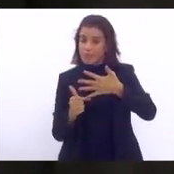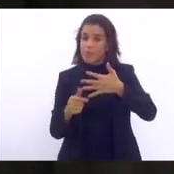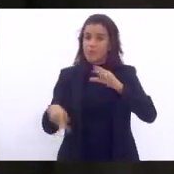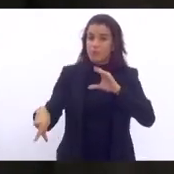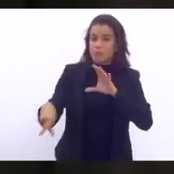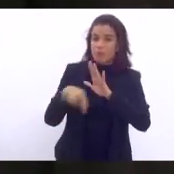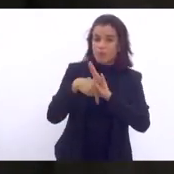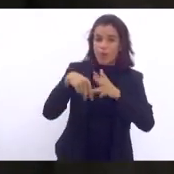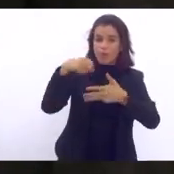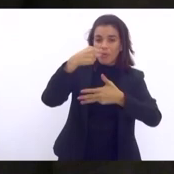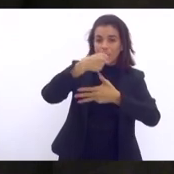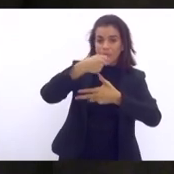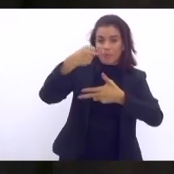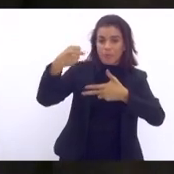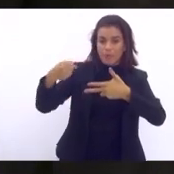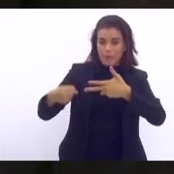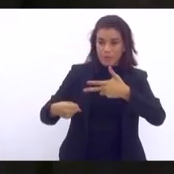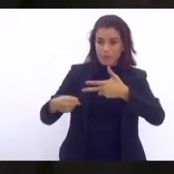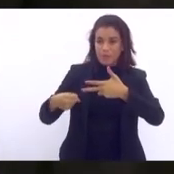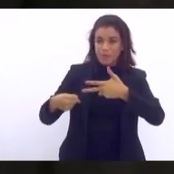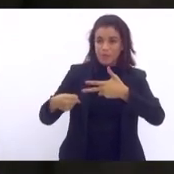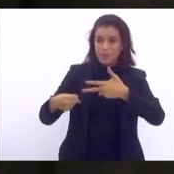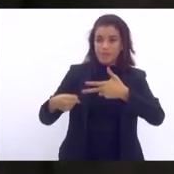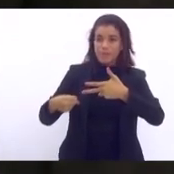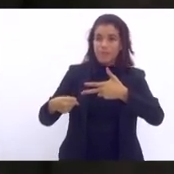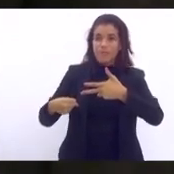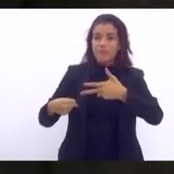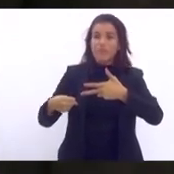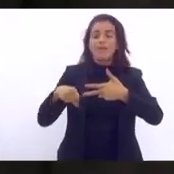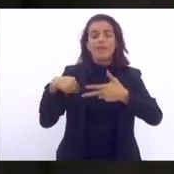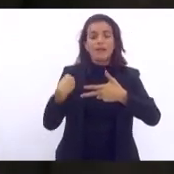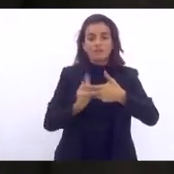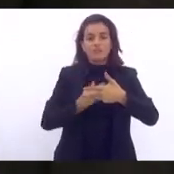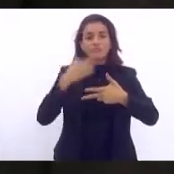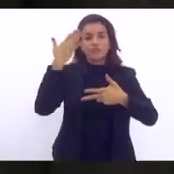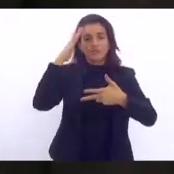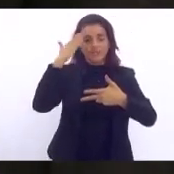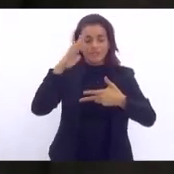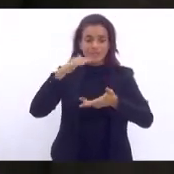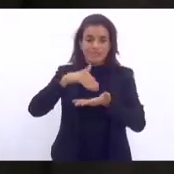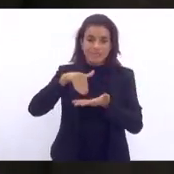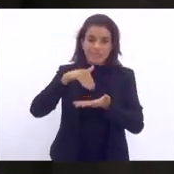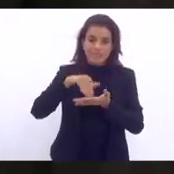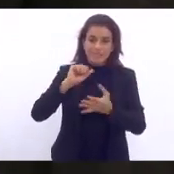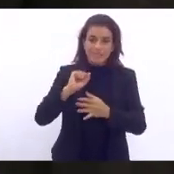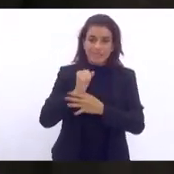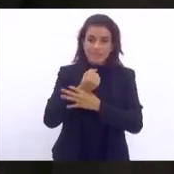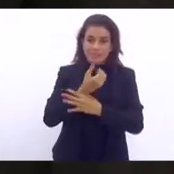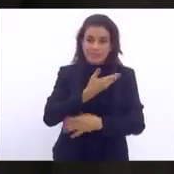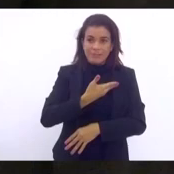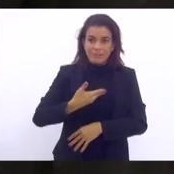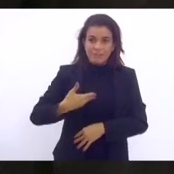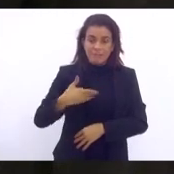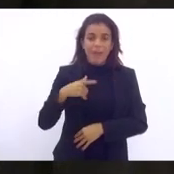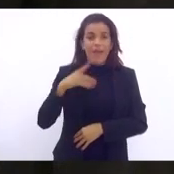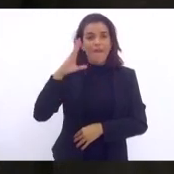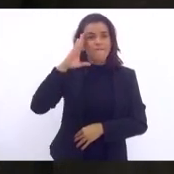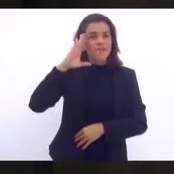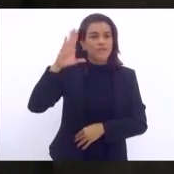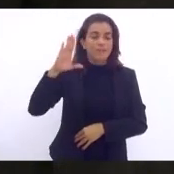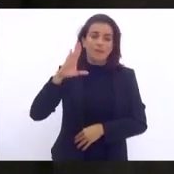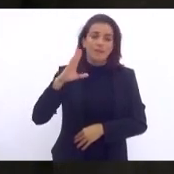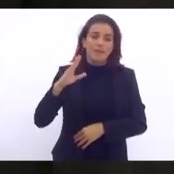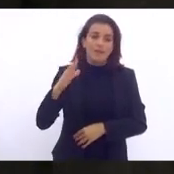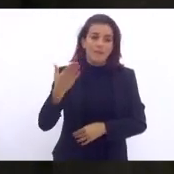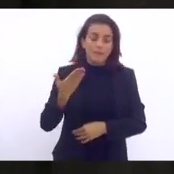gente entende que a Secretaria de Segurança Pública é fundamental para dar esse caráter mais amplo que as